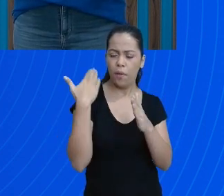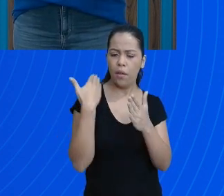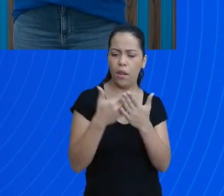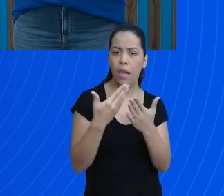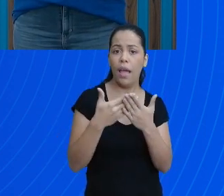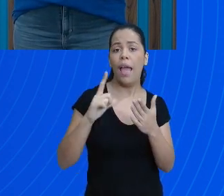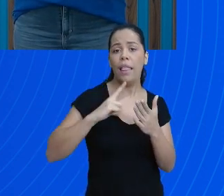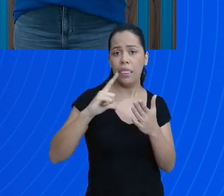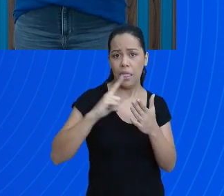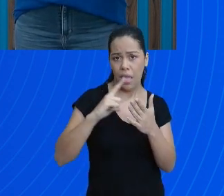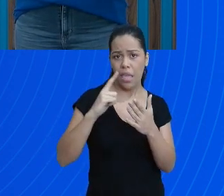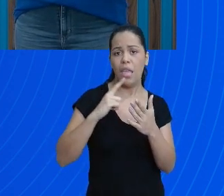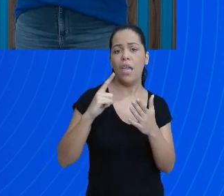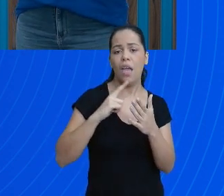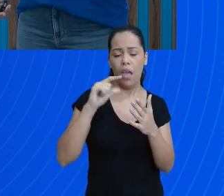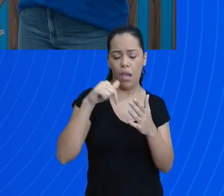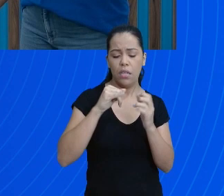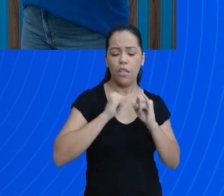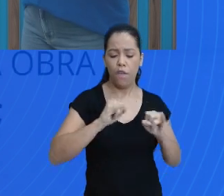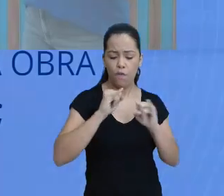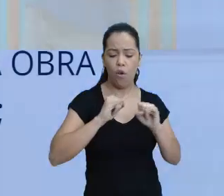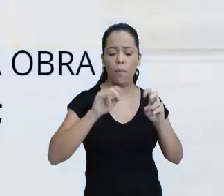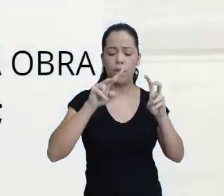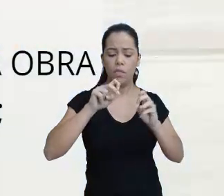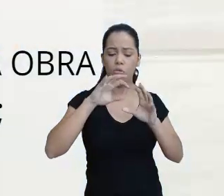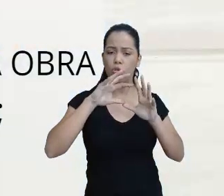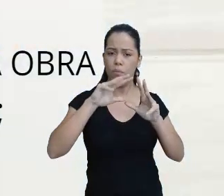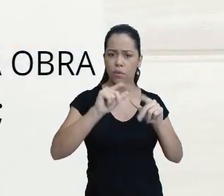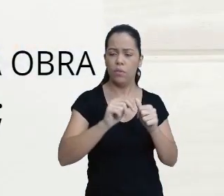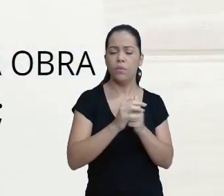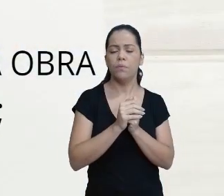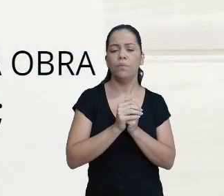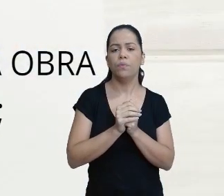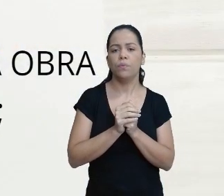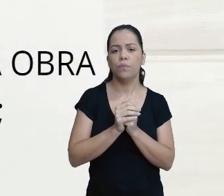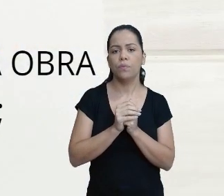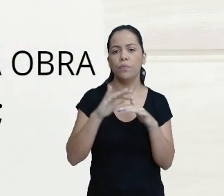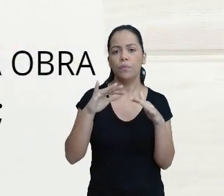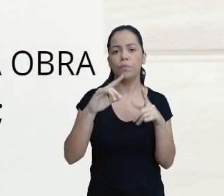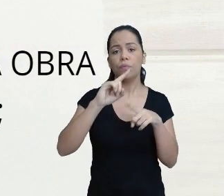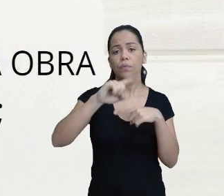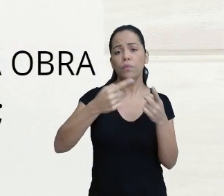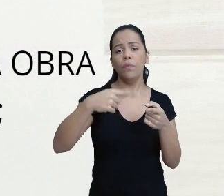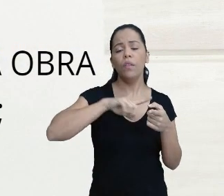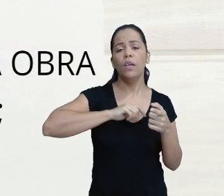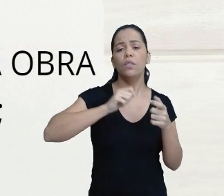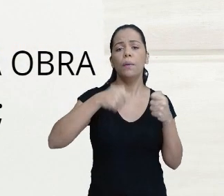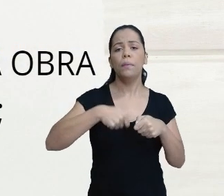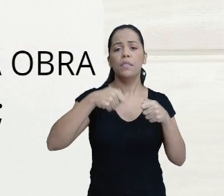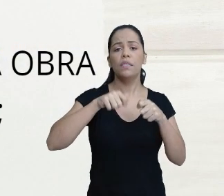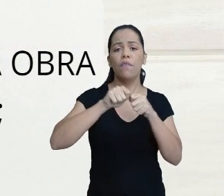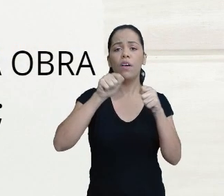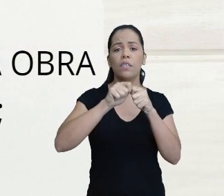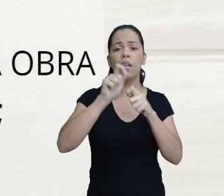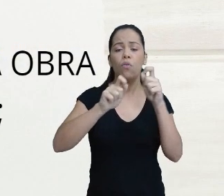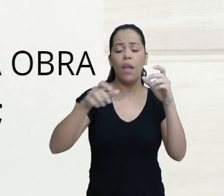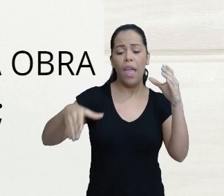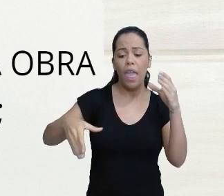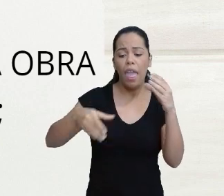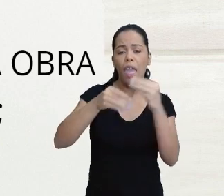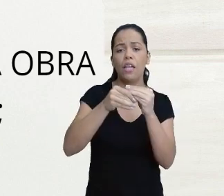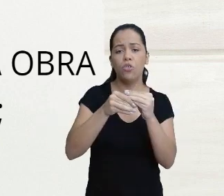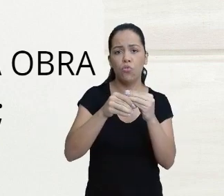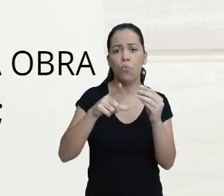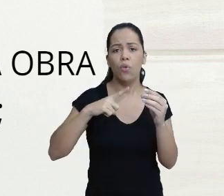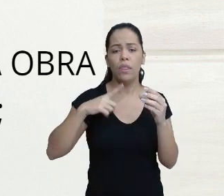informações gerais. Em seguida, a gente precisa de um resumo da obra pelo mesmo motivo. Por